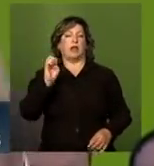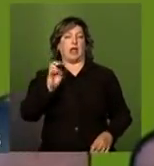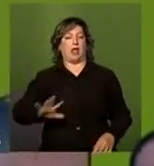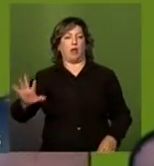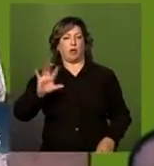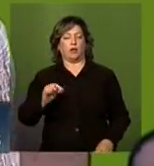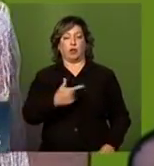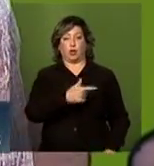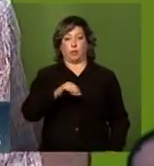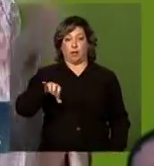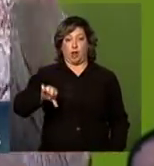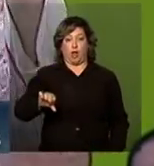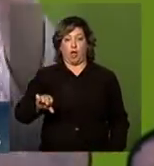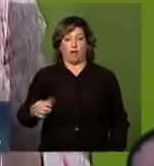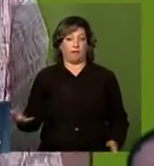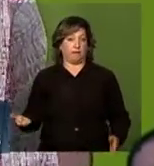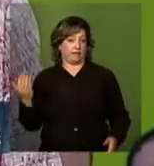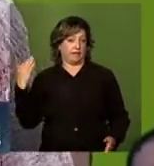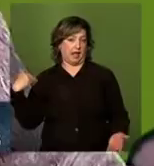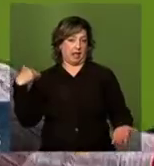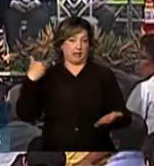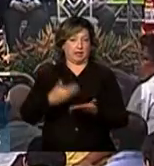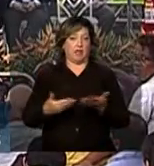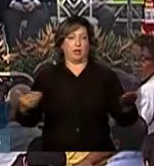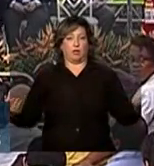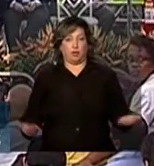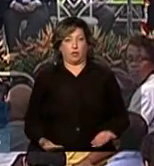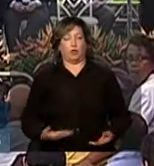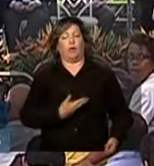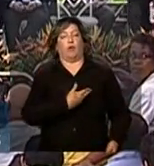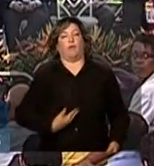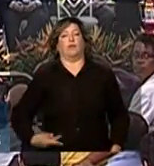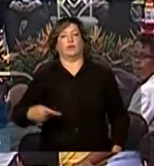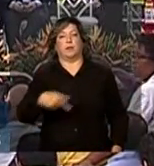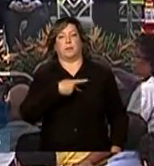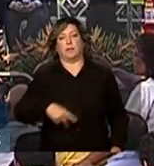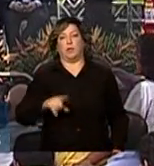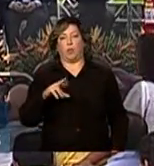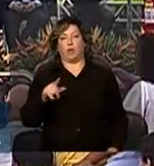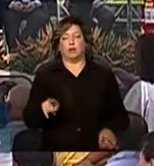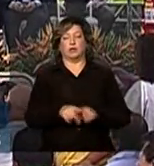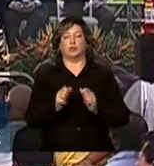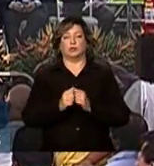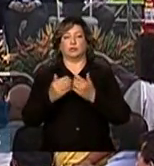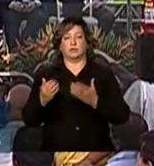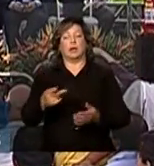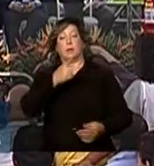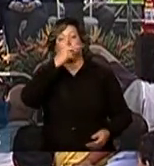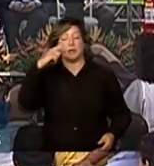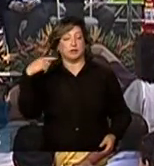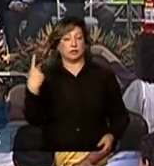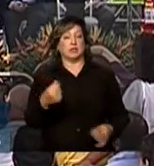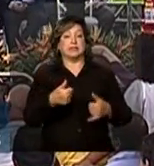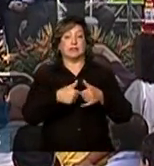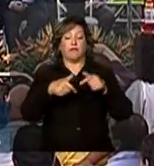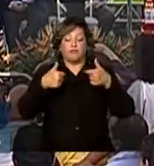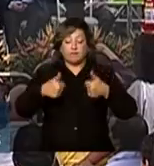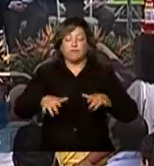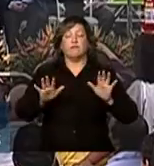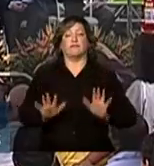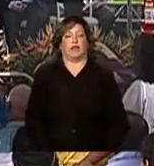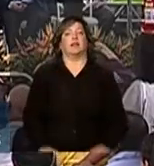2009 para cá com o governo presidente Lula e o governo da senhora nesse país as pessoas estão ficando nessa